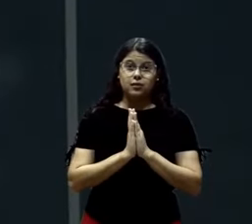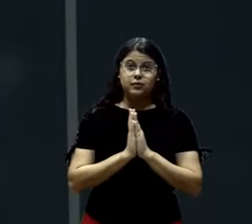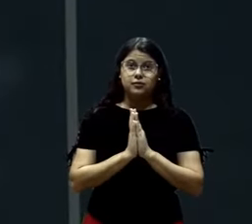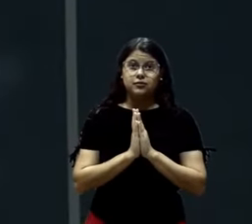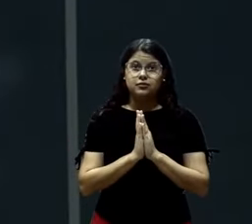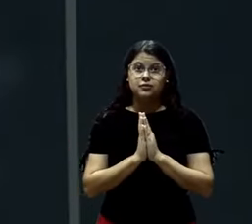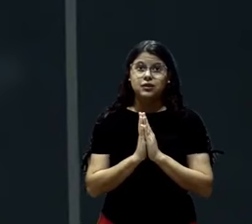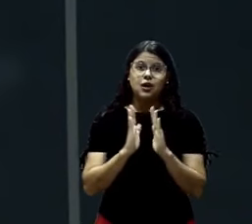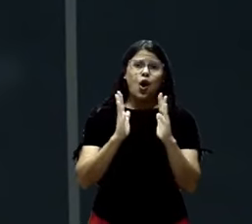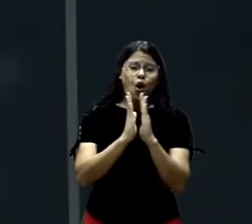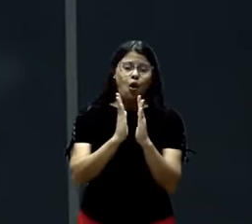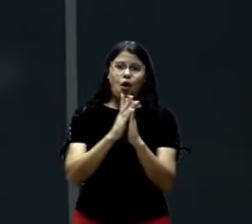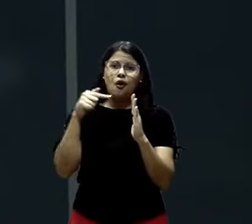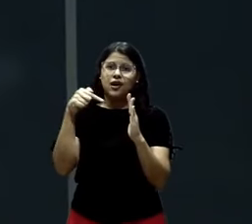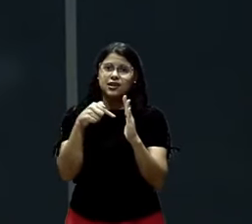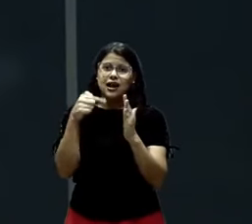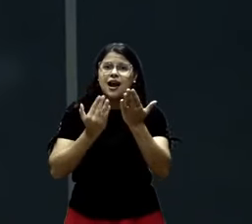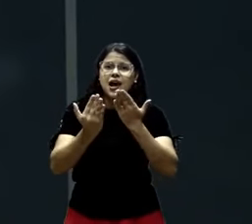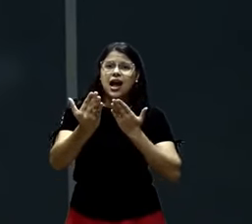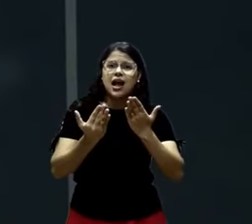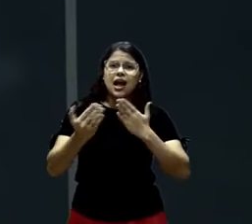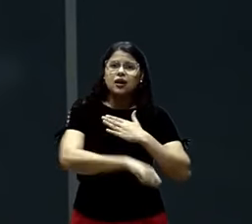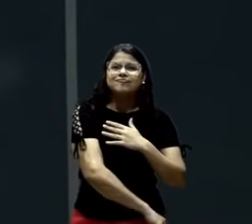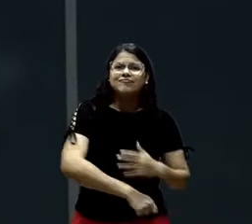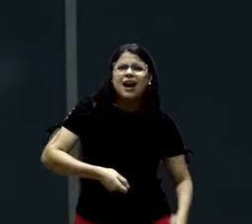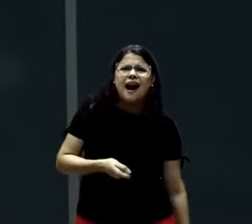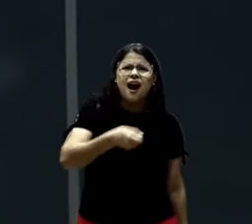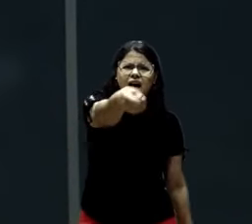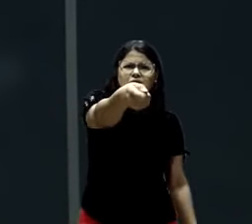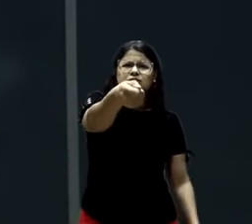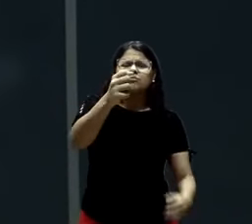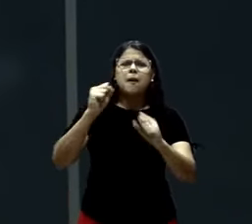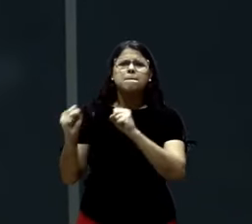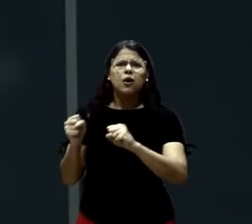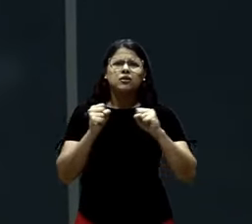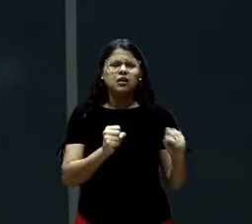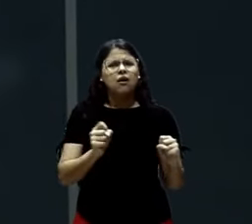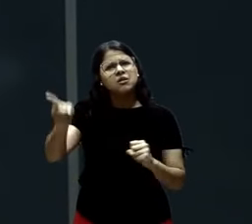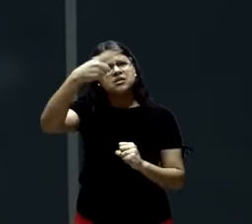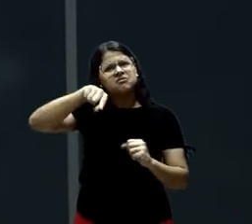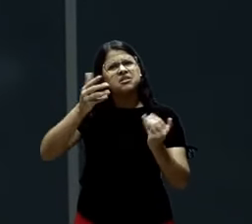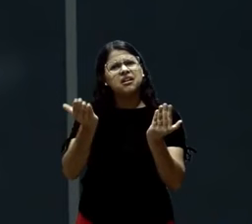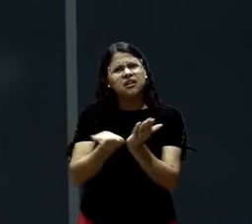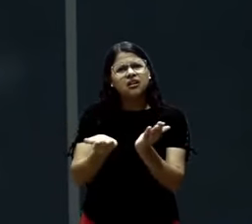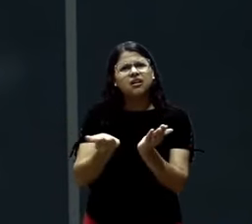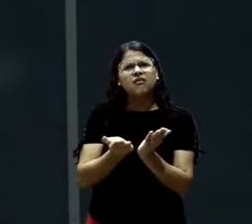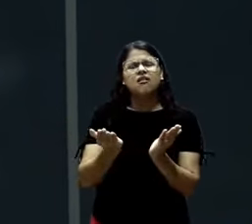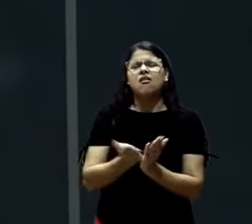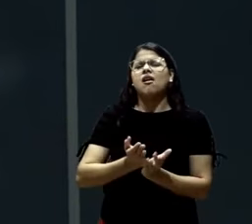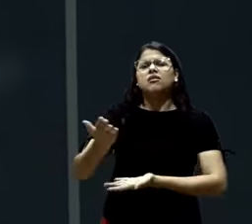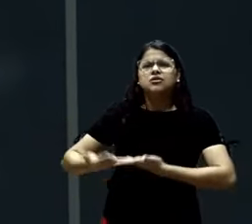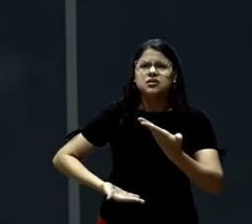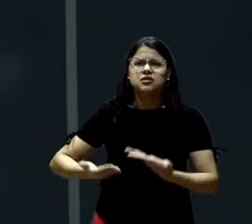a arma mais poderosa do crente, do cristão, do servo de